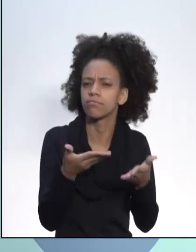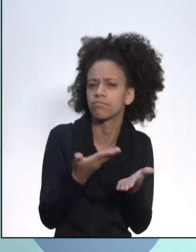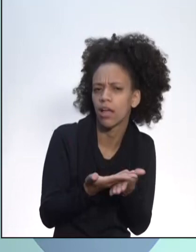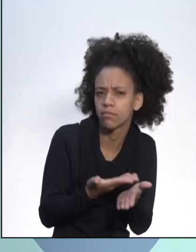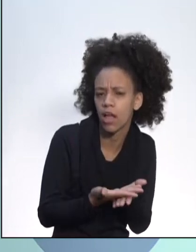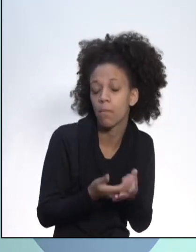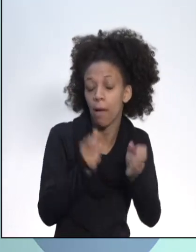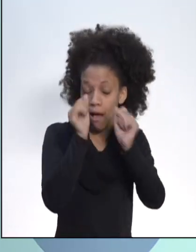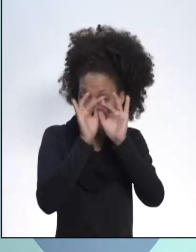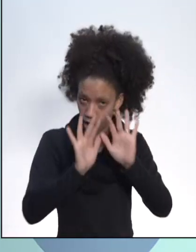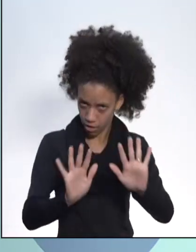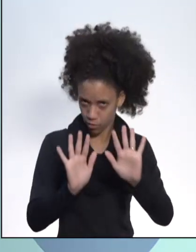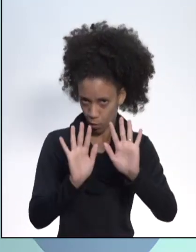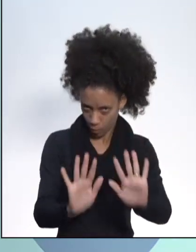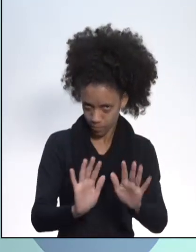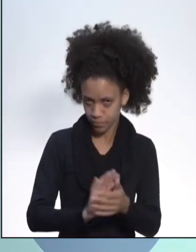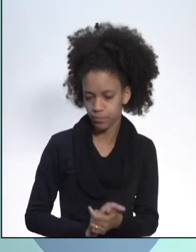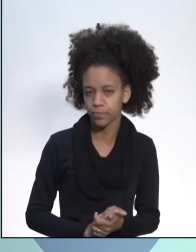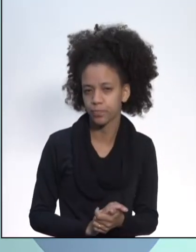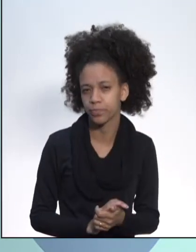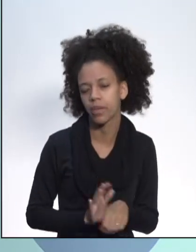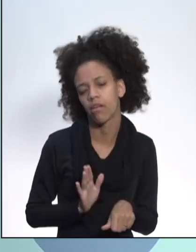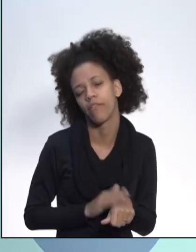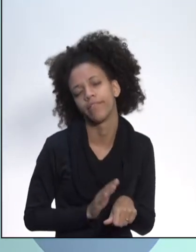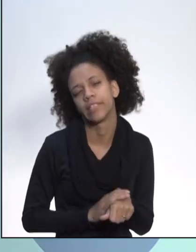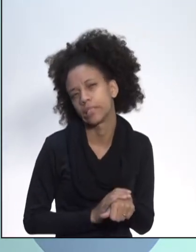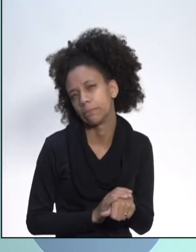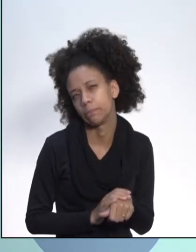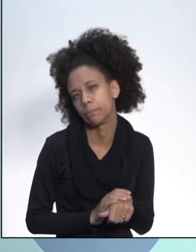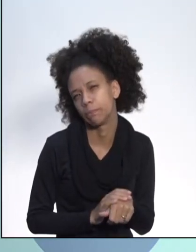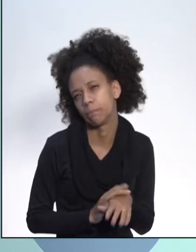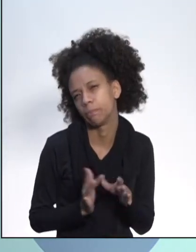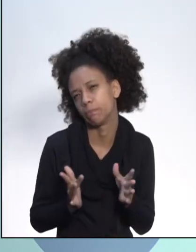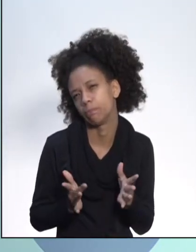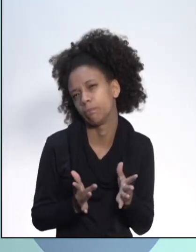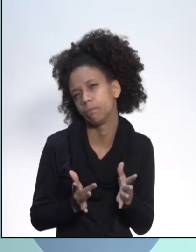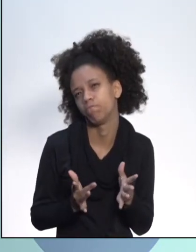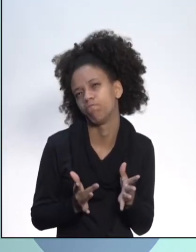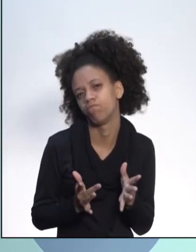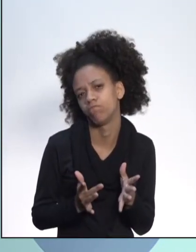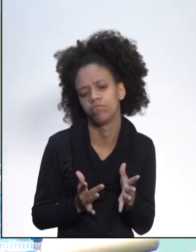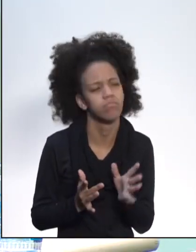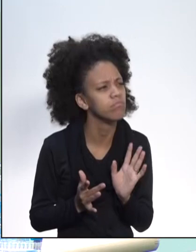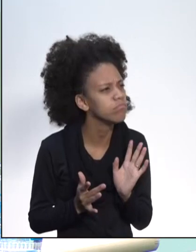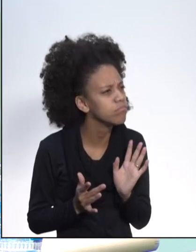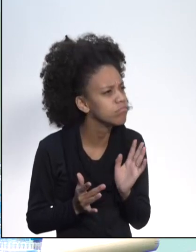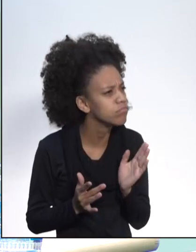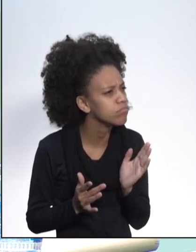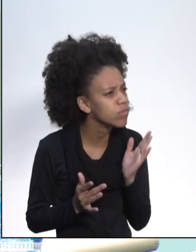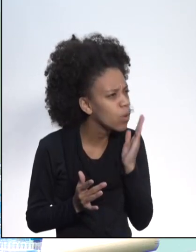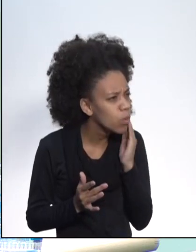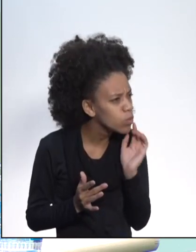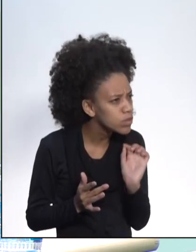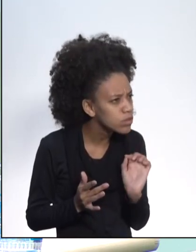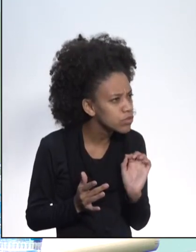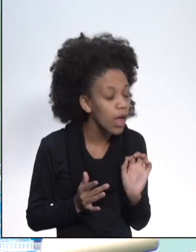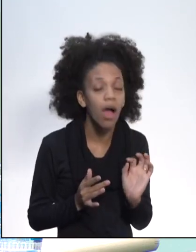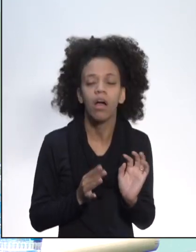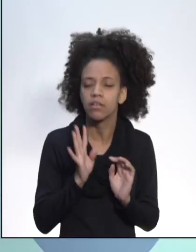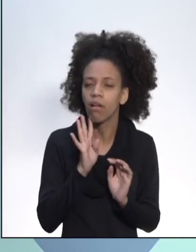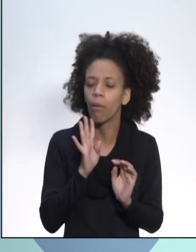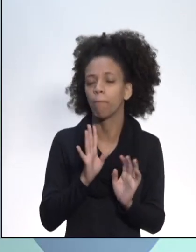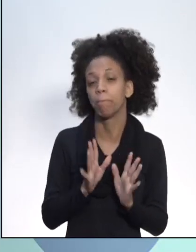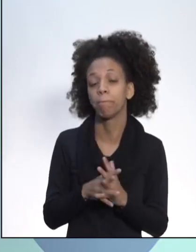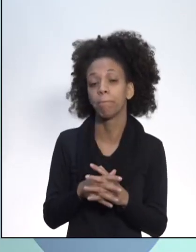gente deixar claro. Então, a gente vai fazer voltar. Oi? Ah, tem? Legal.